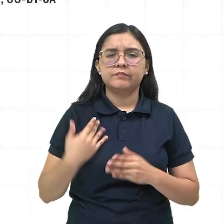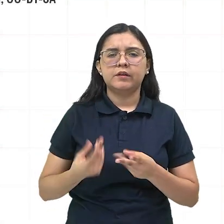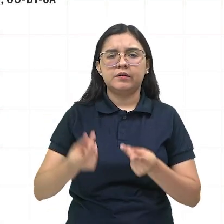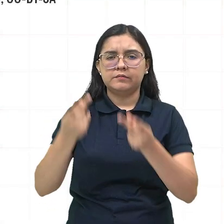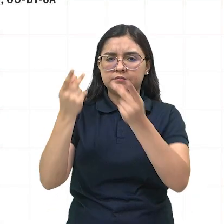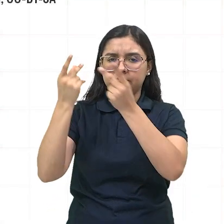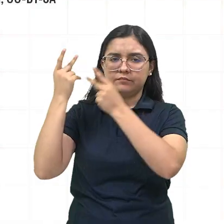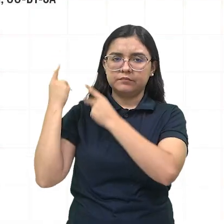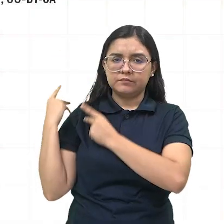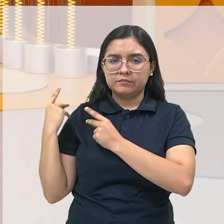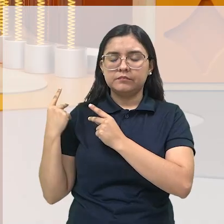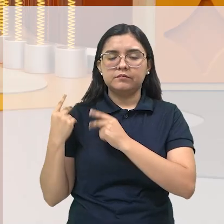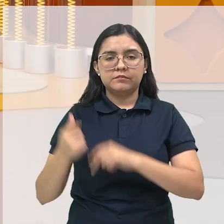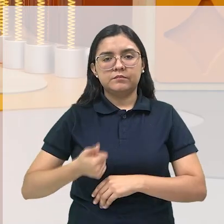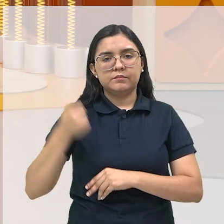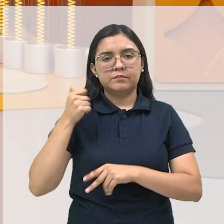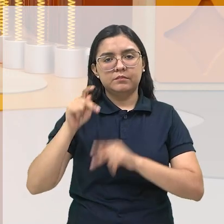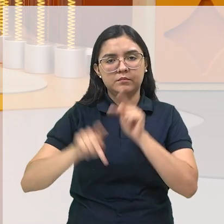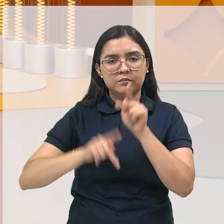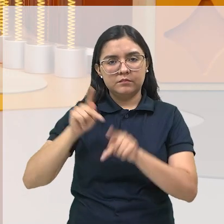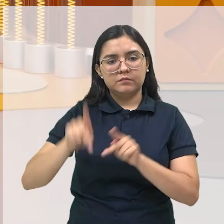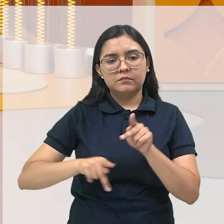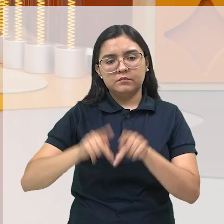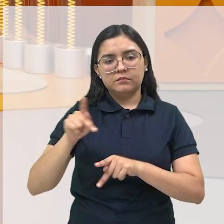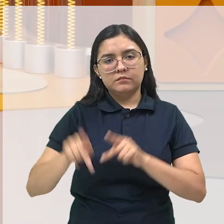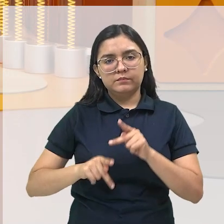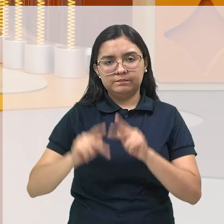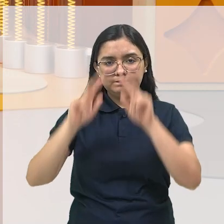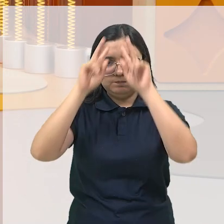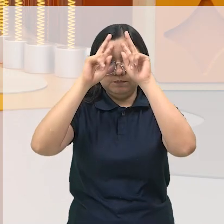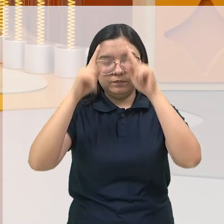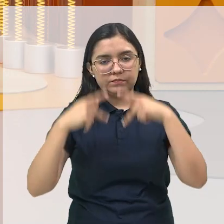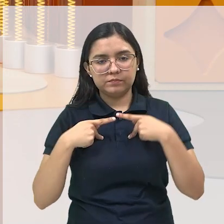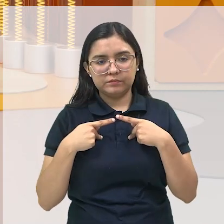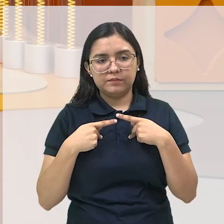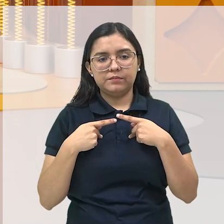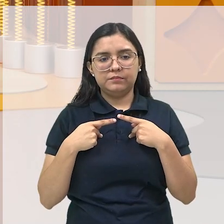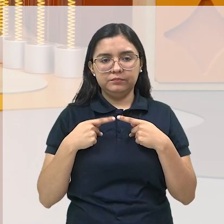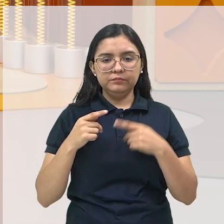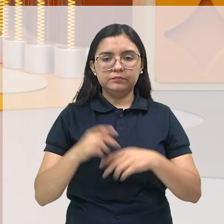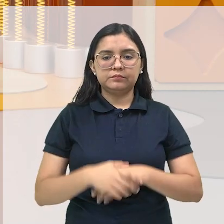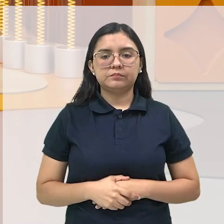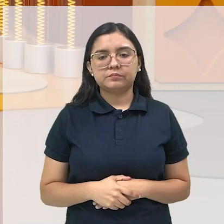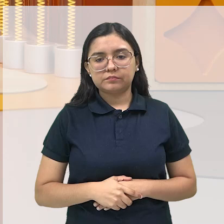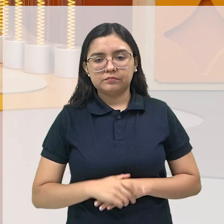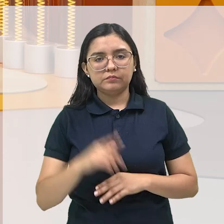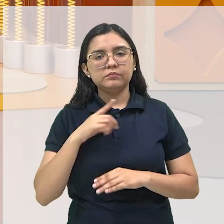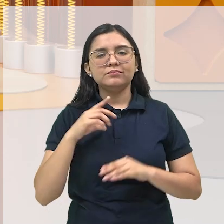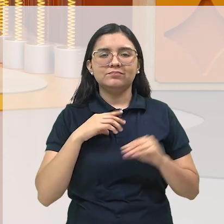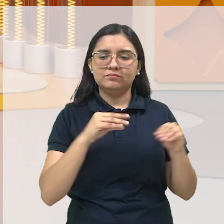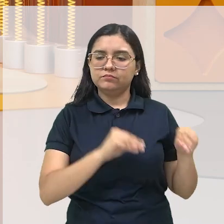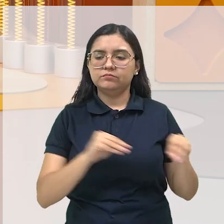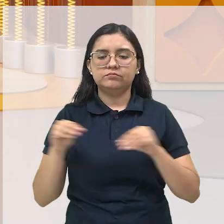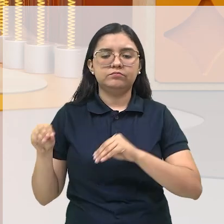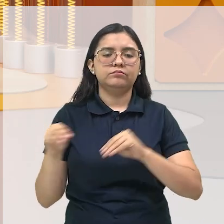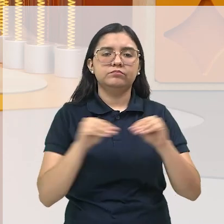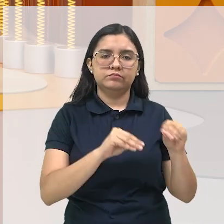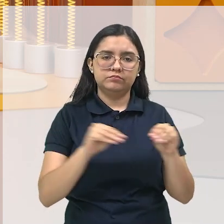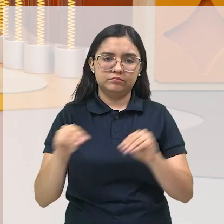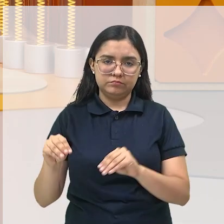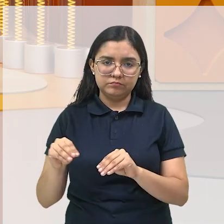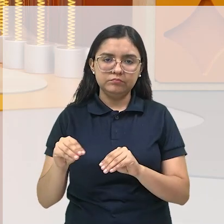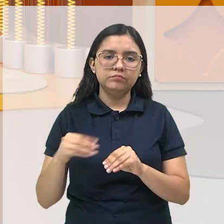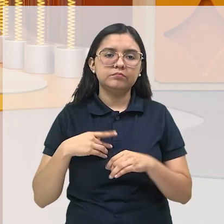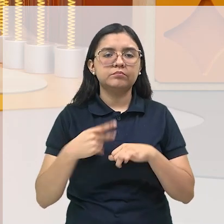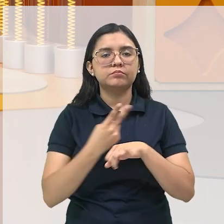As primeiras comunidades de seres humanos eram os antigos nômades que iam de um lugar para outro à